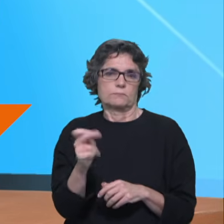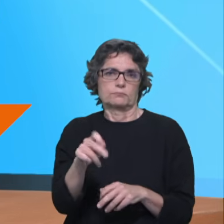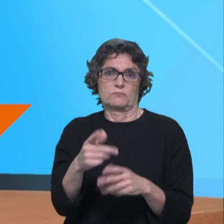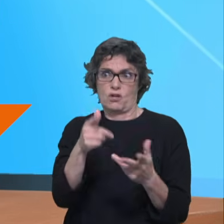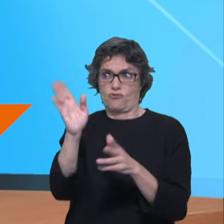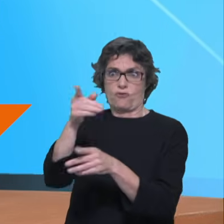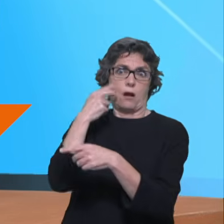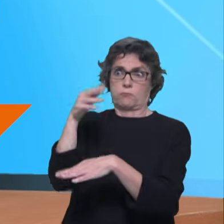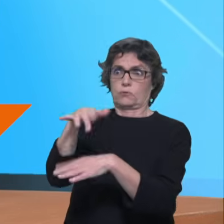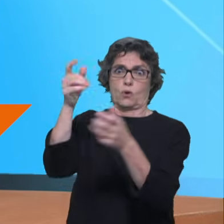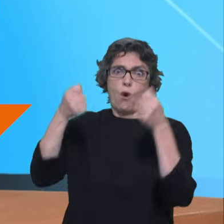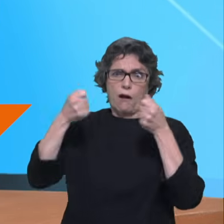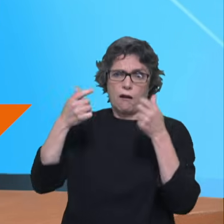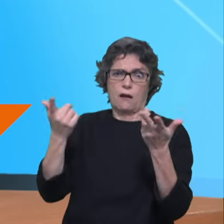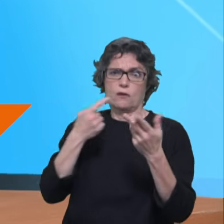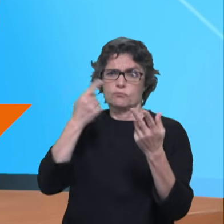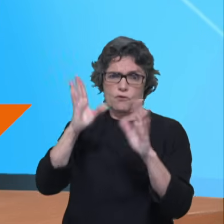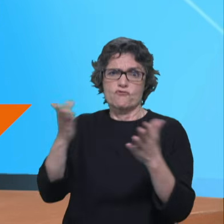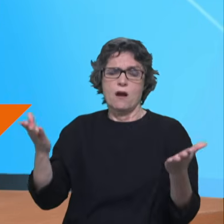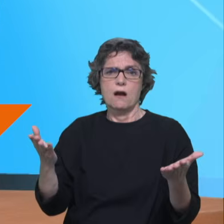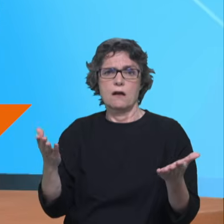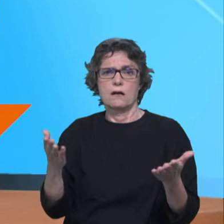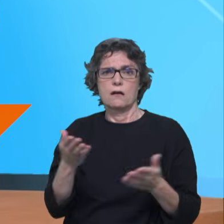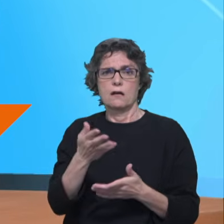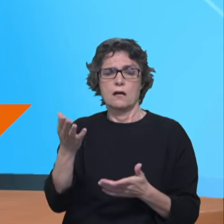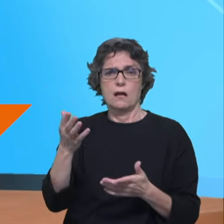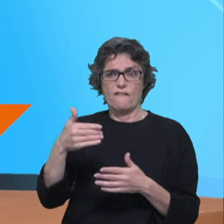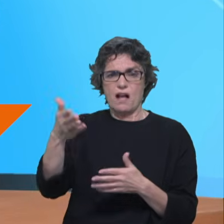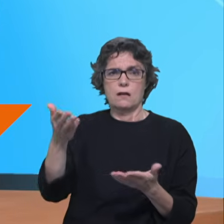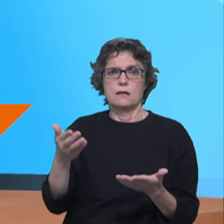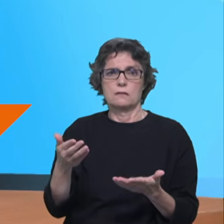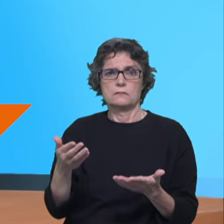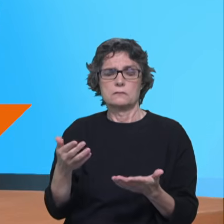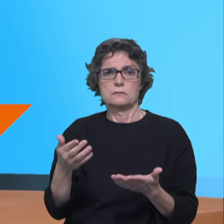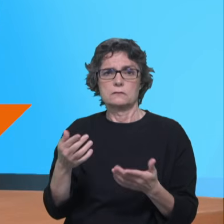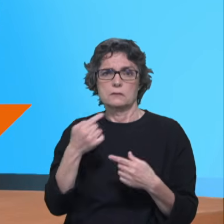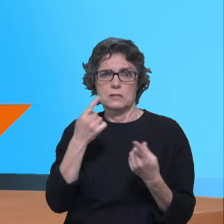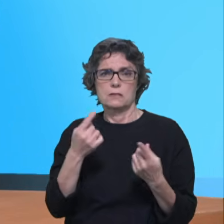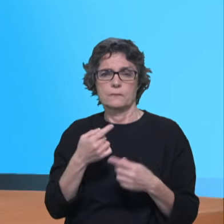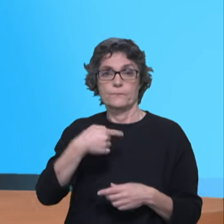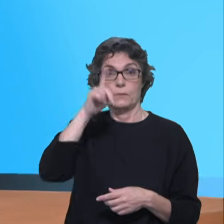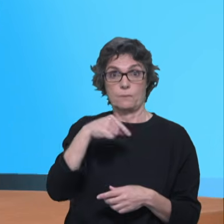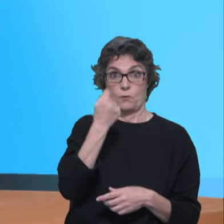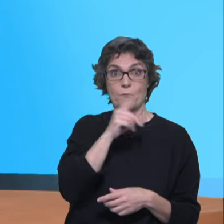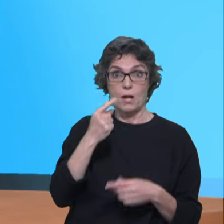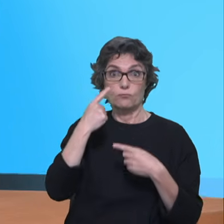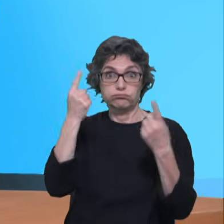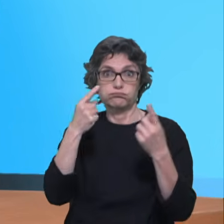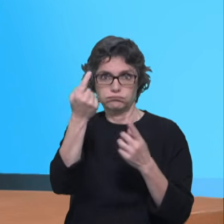protestos já anunciados, provavelmente ainda não marcados, mas já anunciados. Neste 1º de maio devem ser anunciados. Sim,